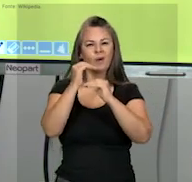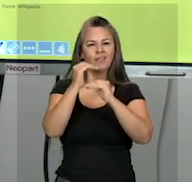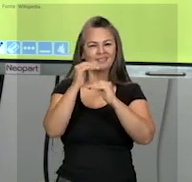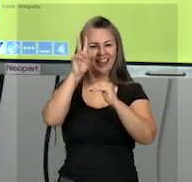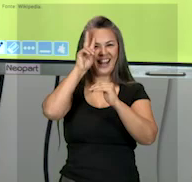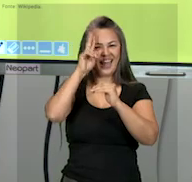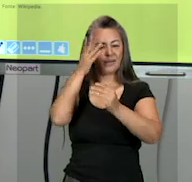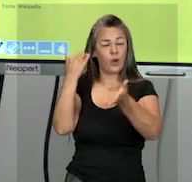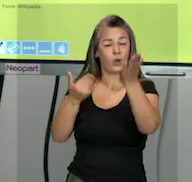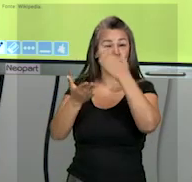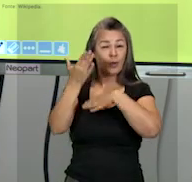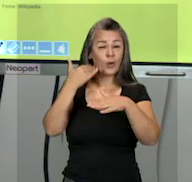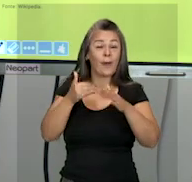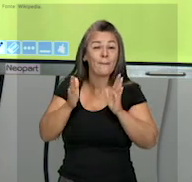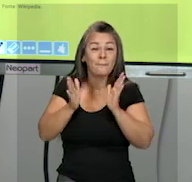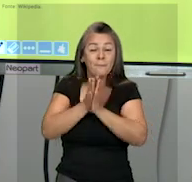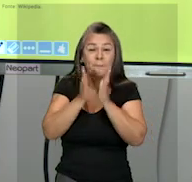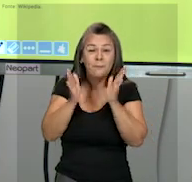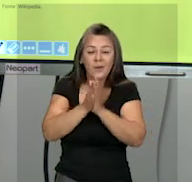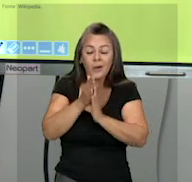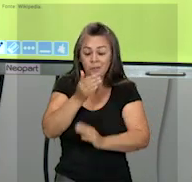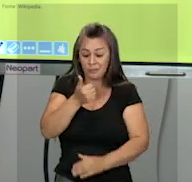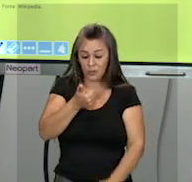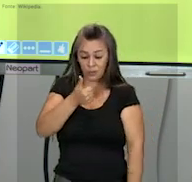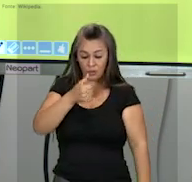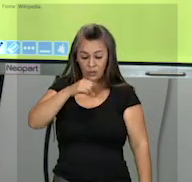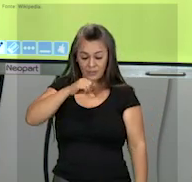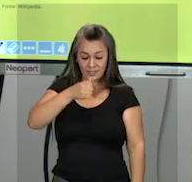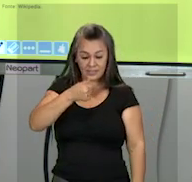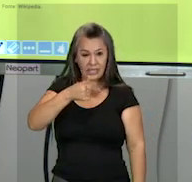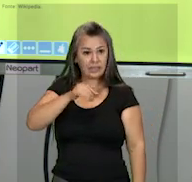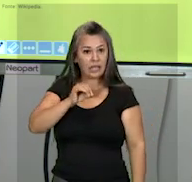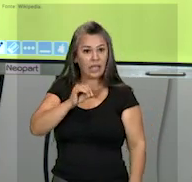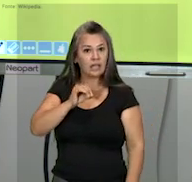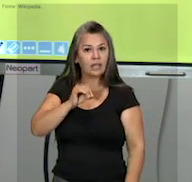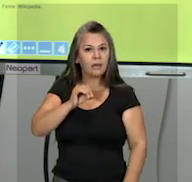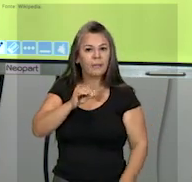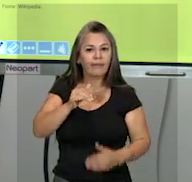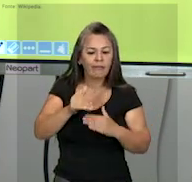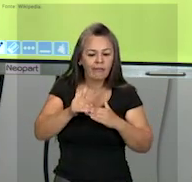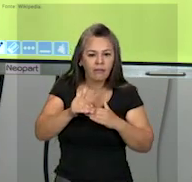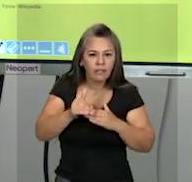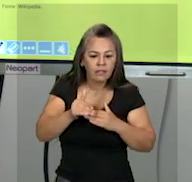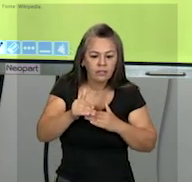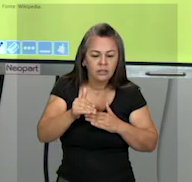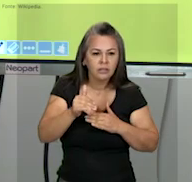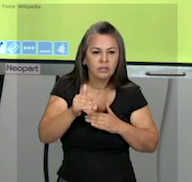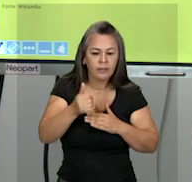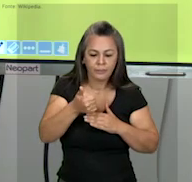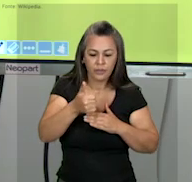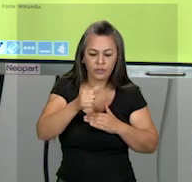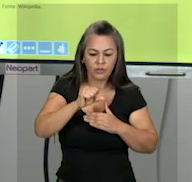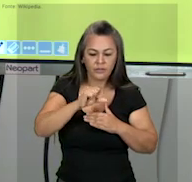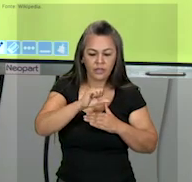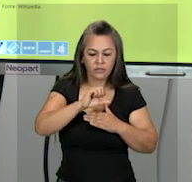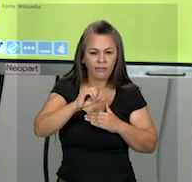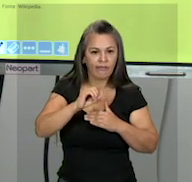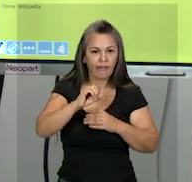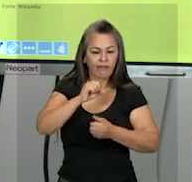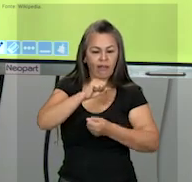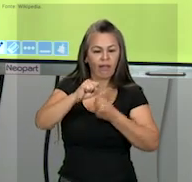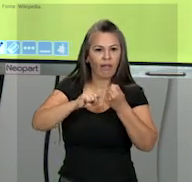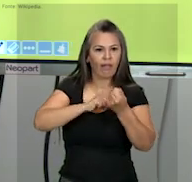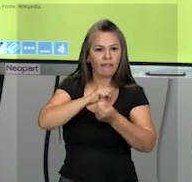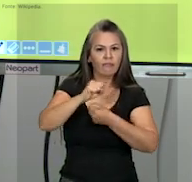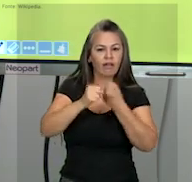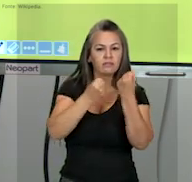extremamente pobre, na década de 70, e chegam no século XXI como um país rico, desenvolvido, com